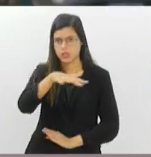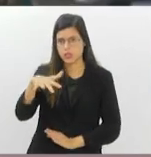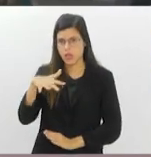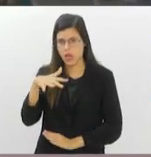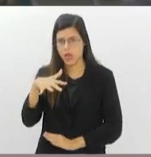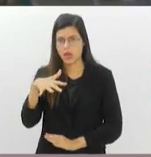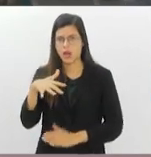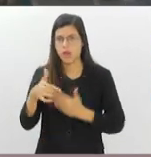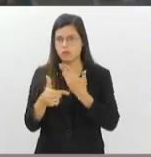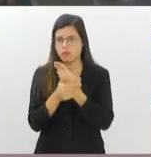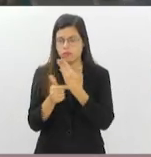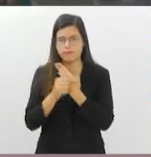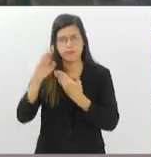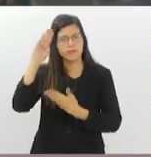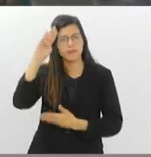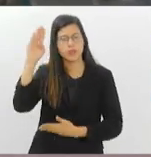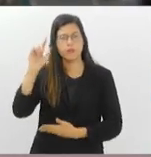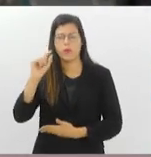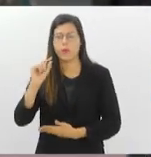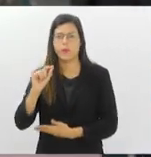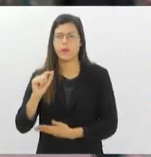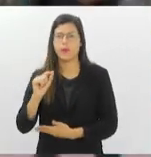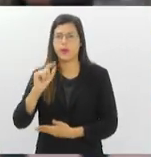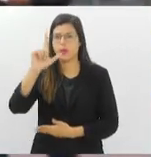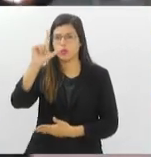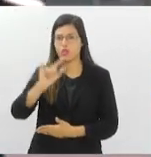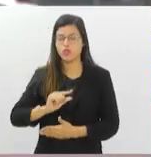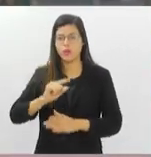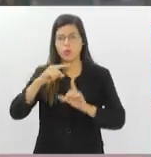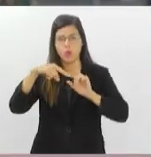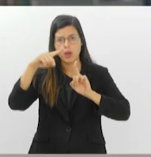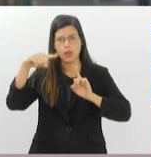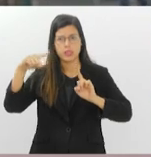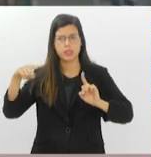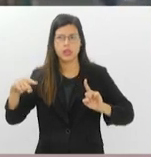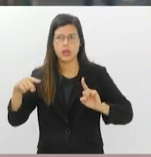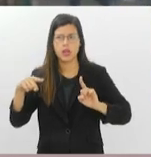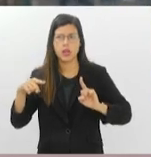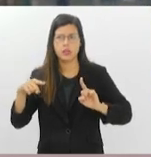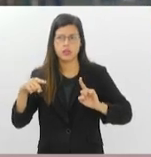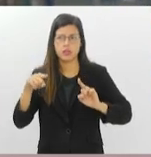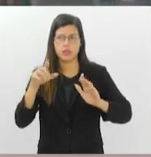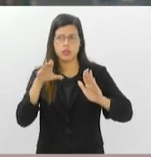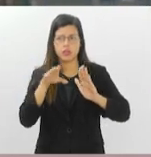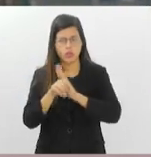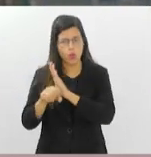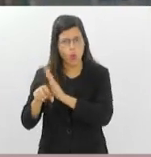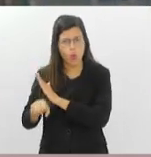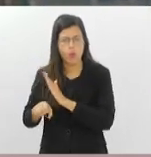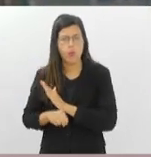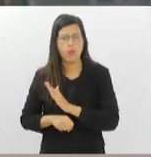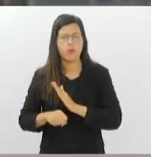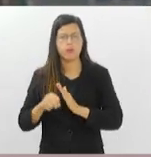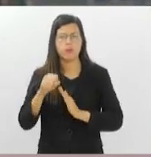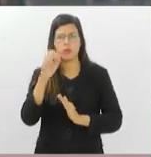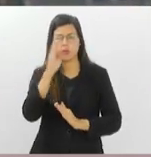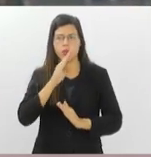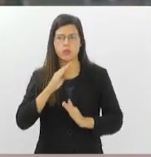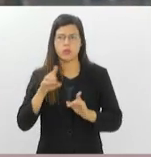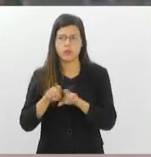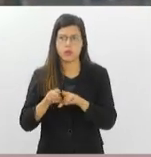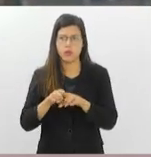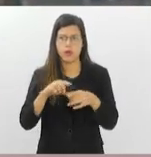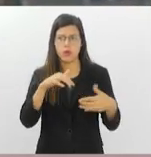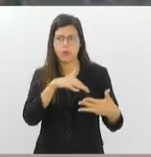função principal do Observatório é reduzir esses índices de sinistros né no no país e no mundo eh os três